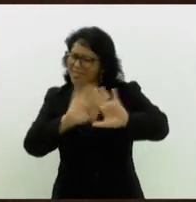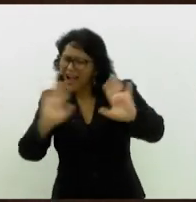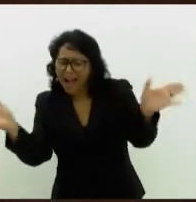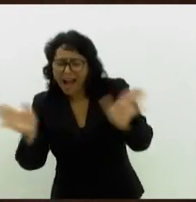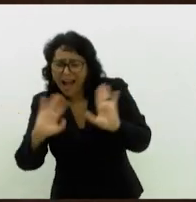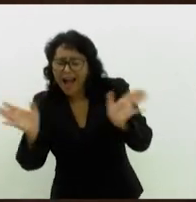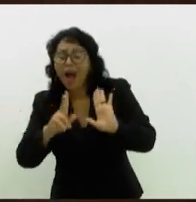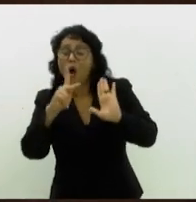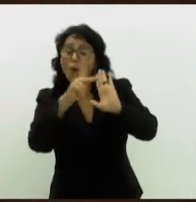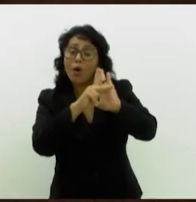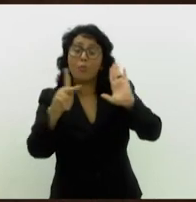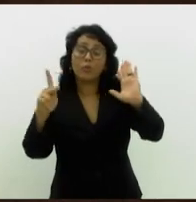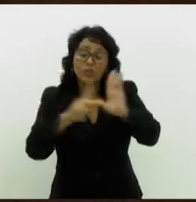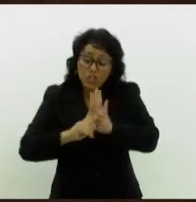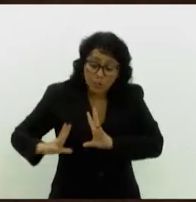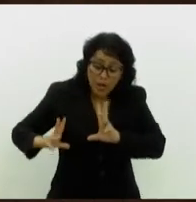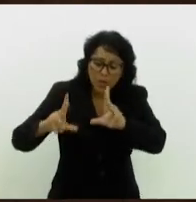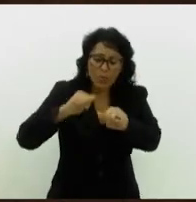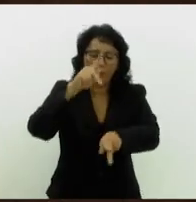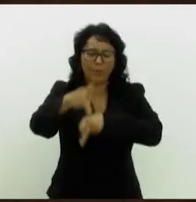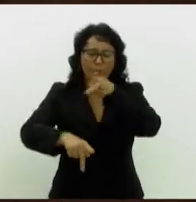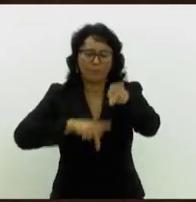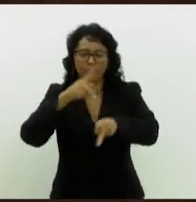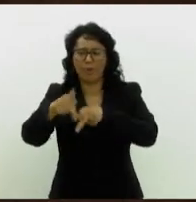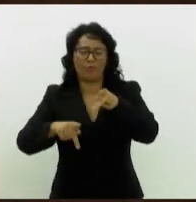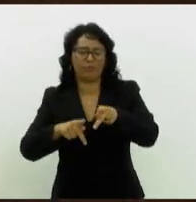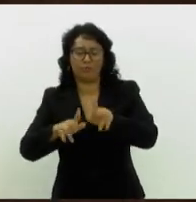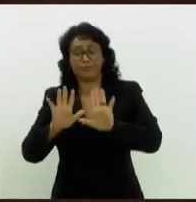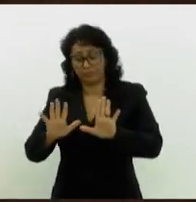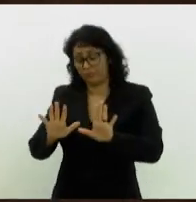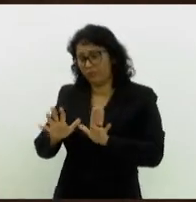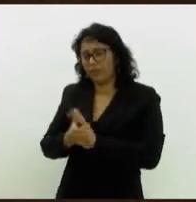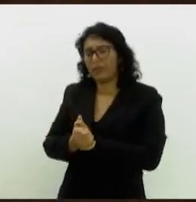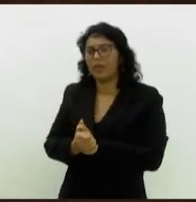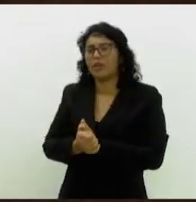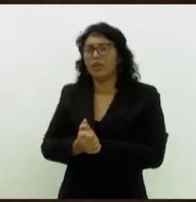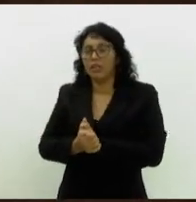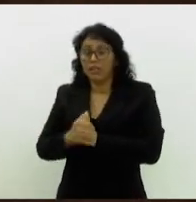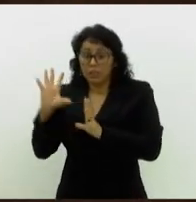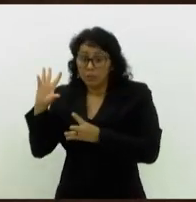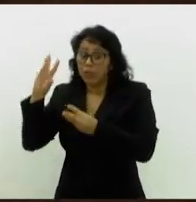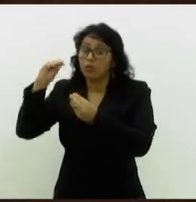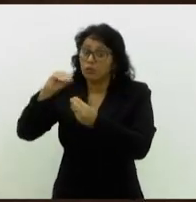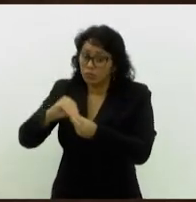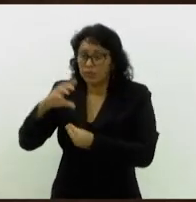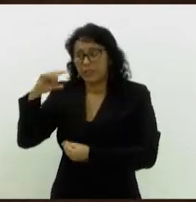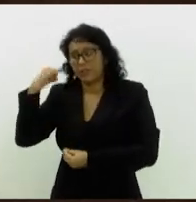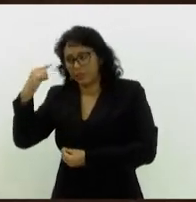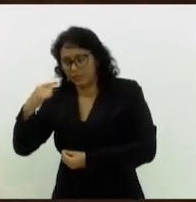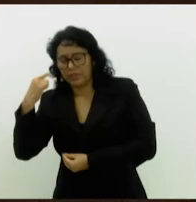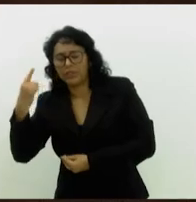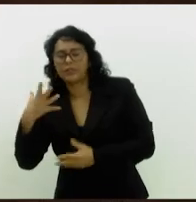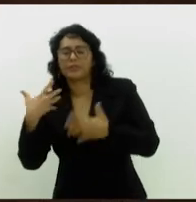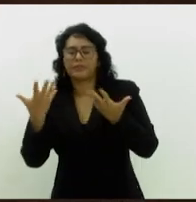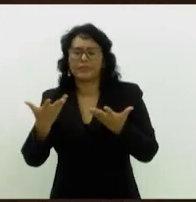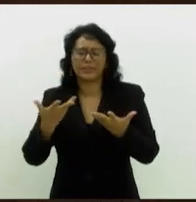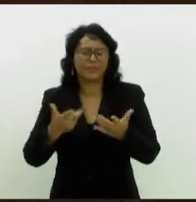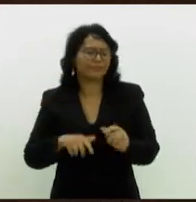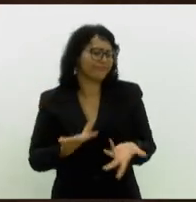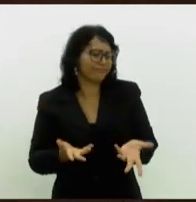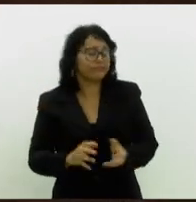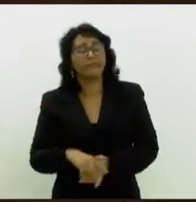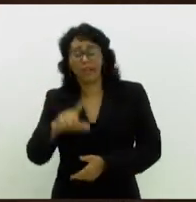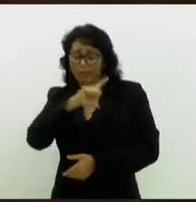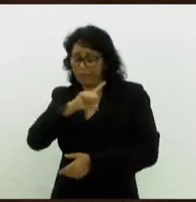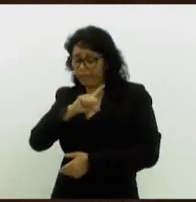dizer Deputado Flávio com certeza vai divergir de mim para concluir Deputado que há algumas coisas que o pessoal de esquerda repete